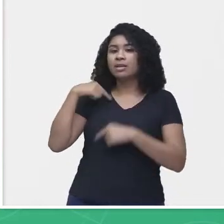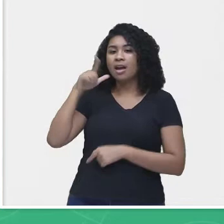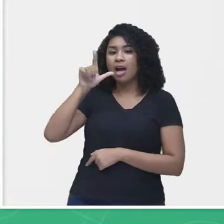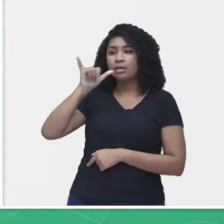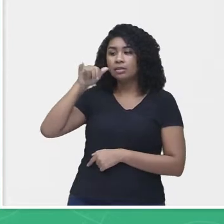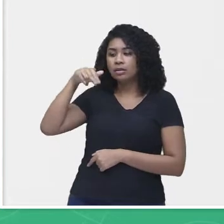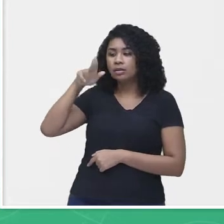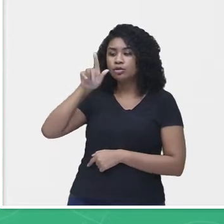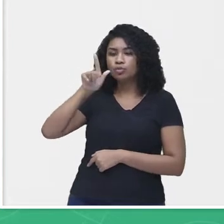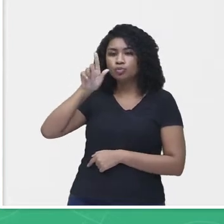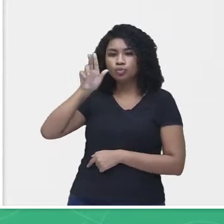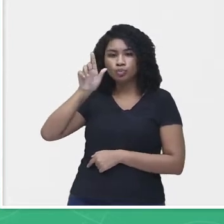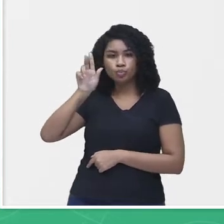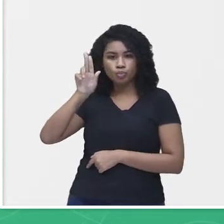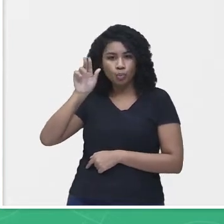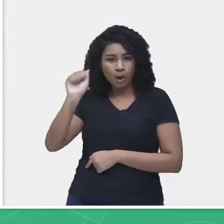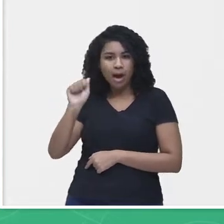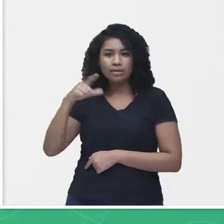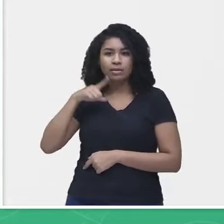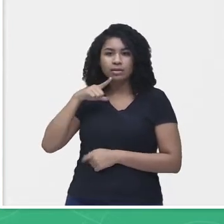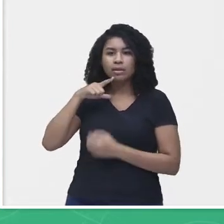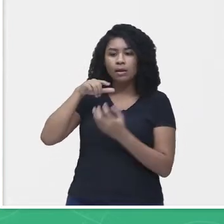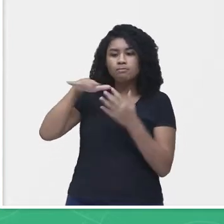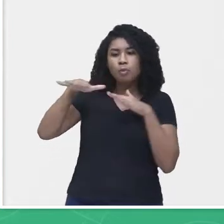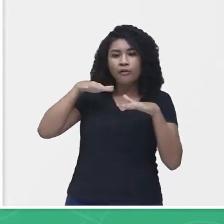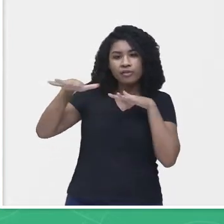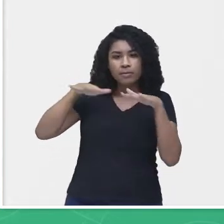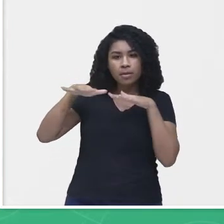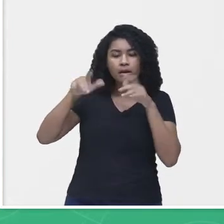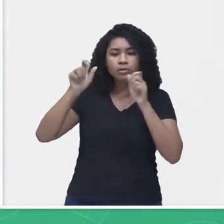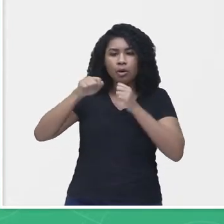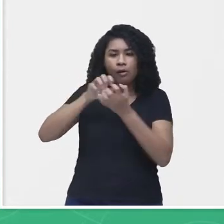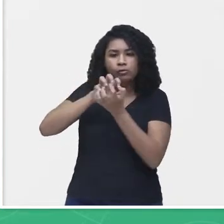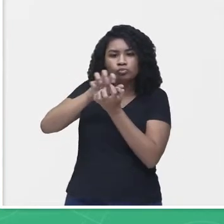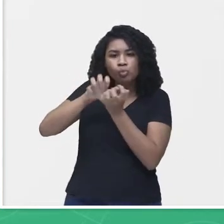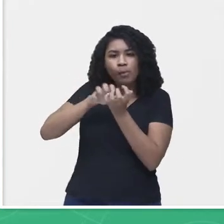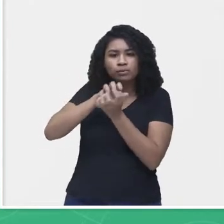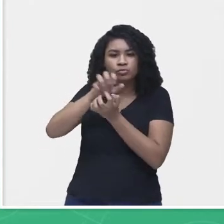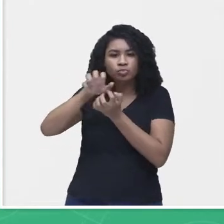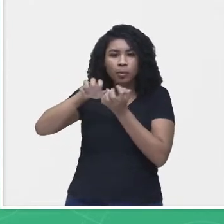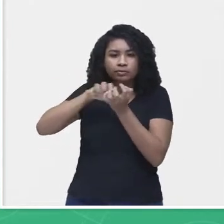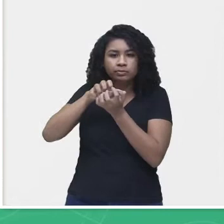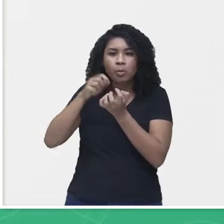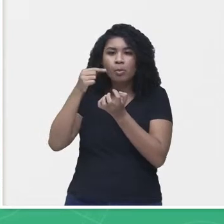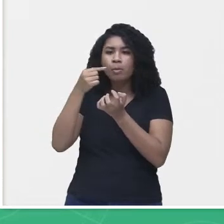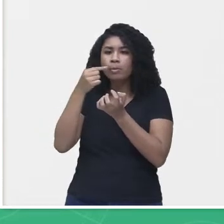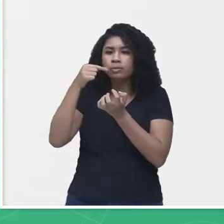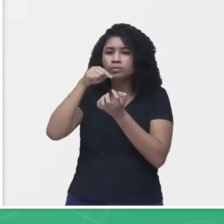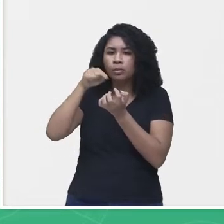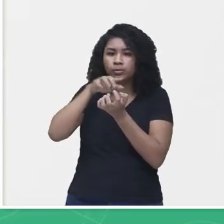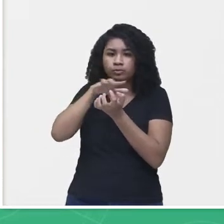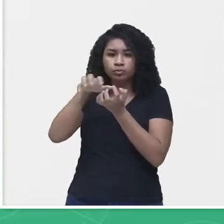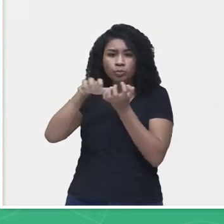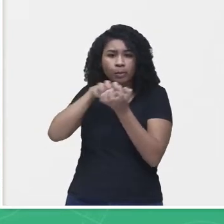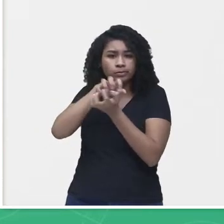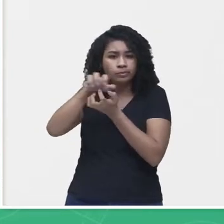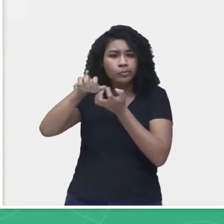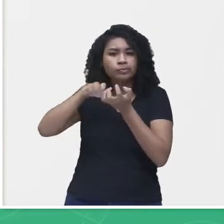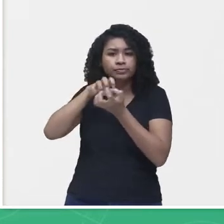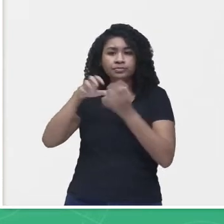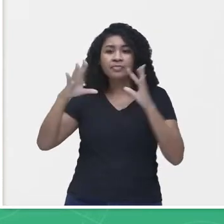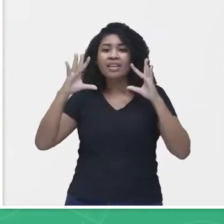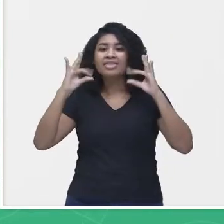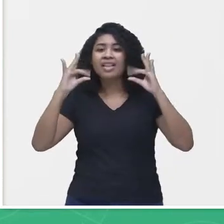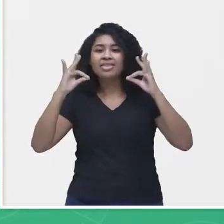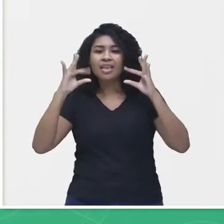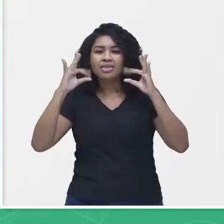da mastigação, né? Por meio dos dentes, que vão estar ali triturando os alimentos, mas também por meio da saliva. Basta a